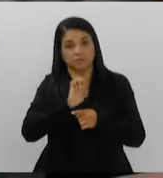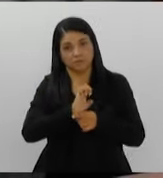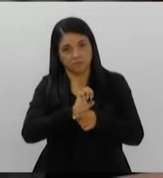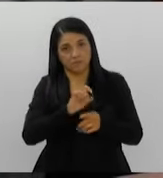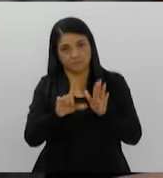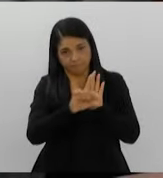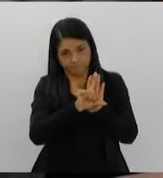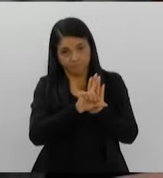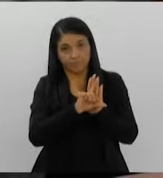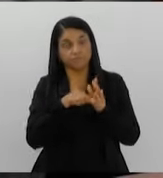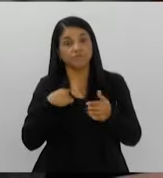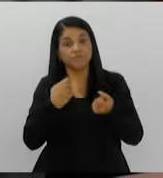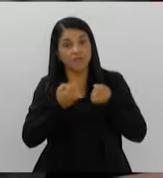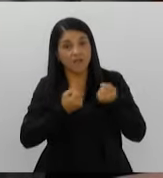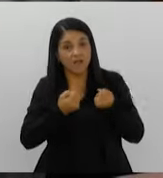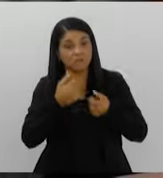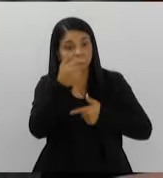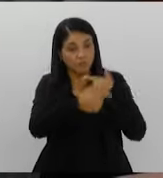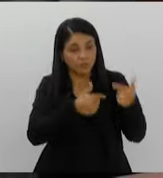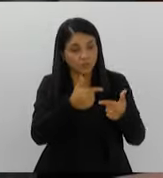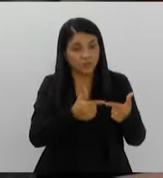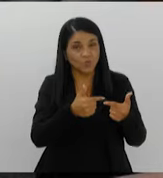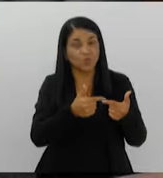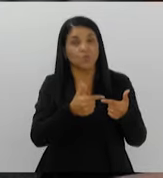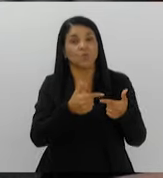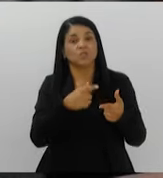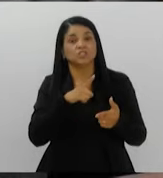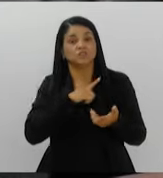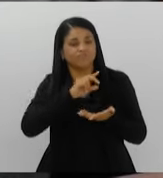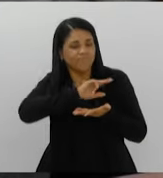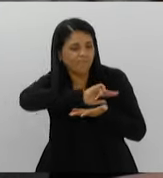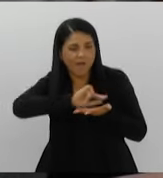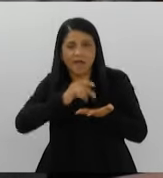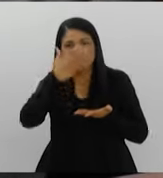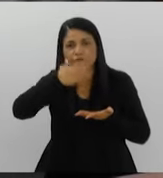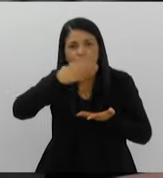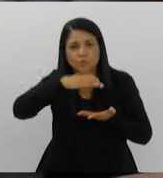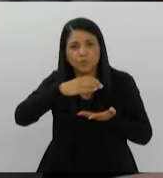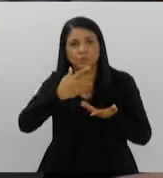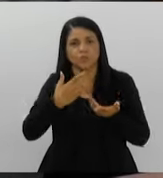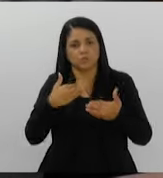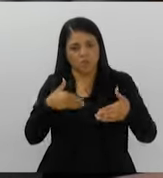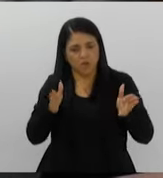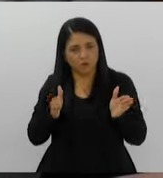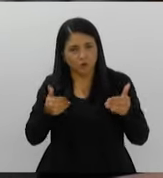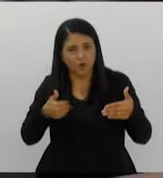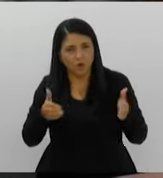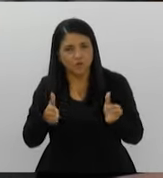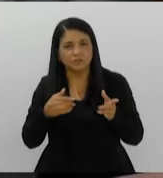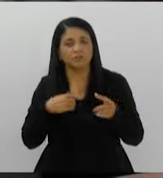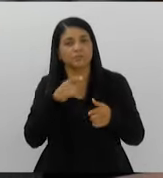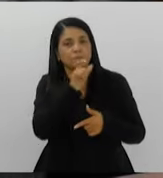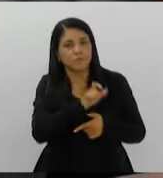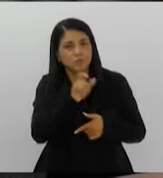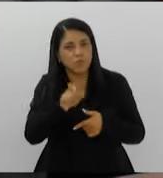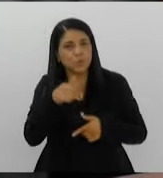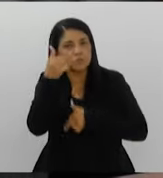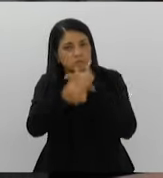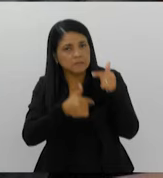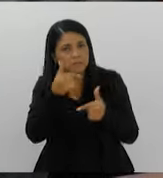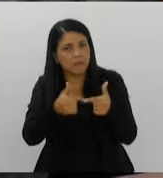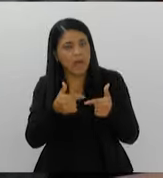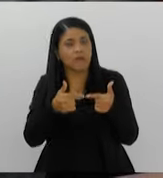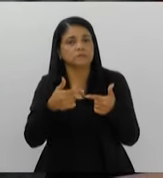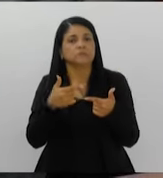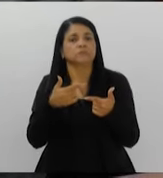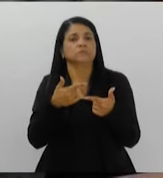trabalhador, foi carro cheio de fruta, deputado Valdo Seasa, cheio de caixote de pessoas trabalhadoras que saem de